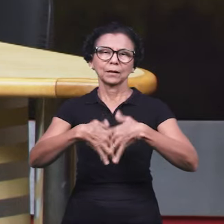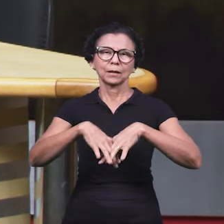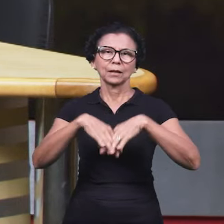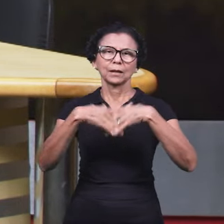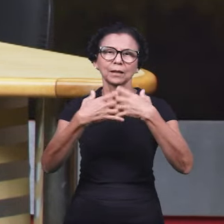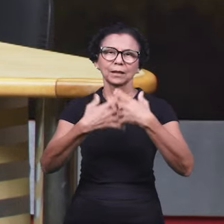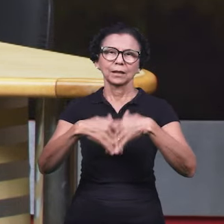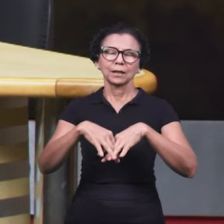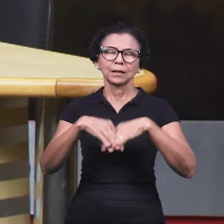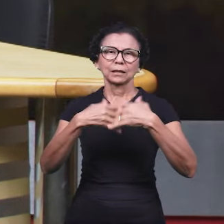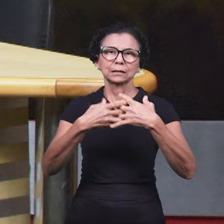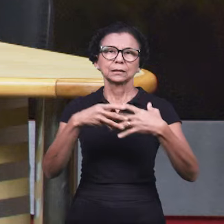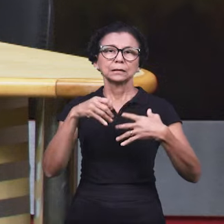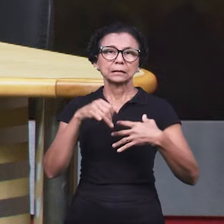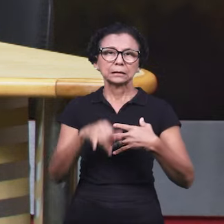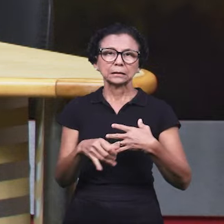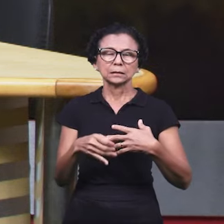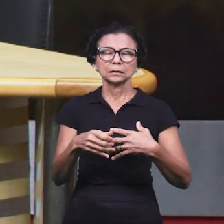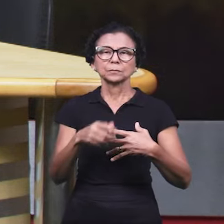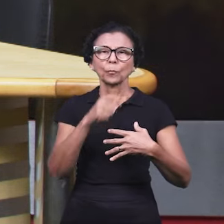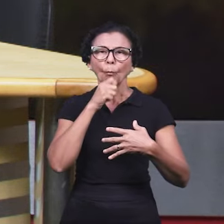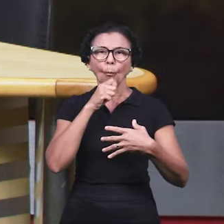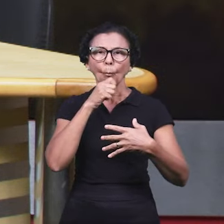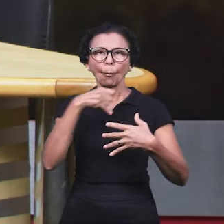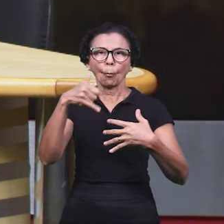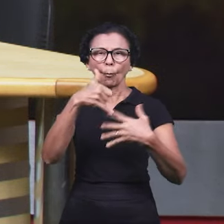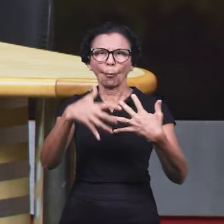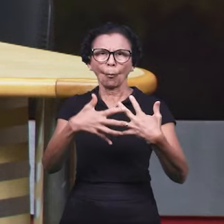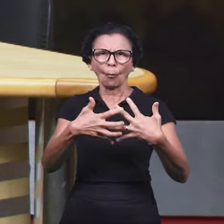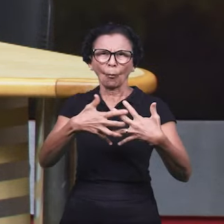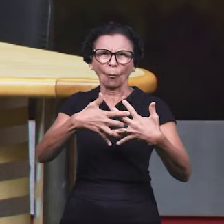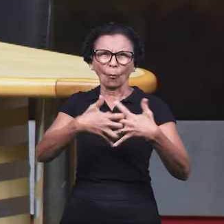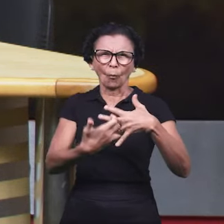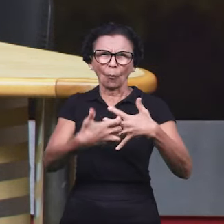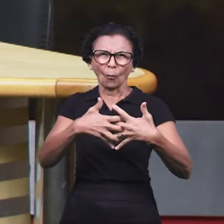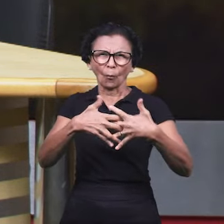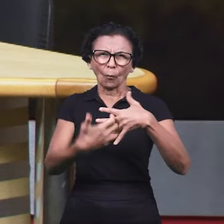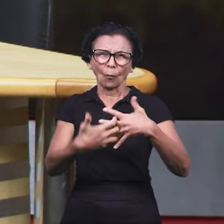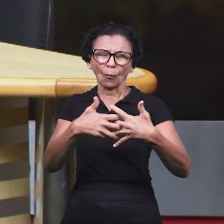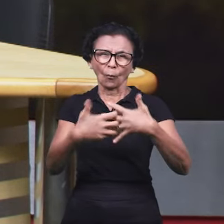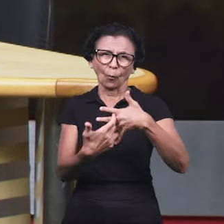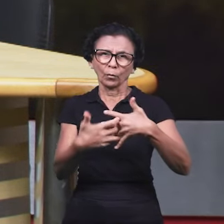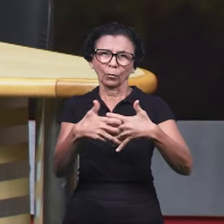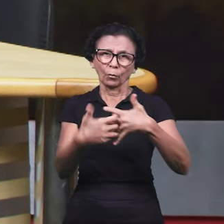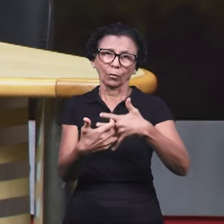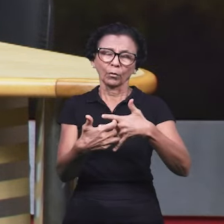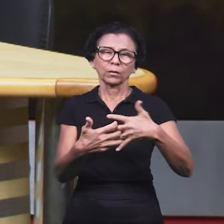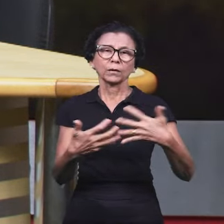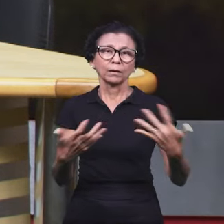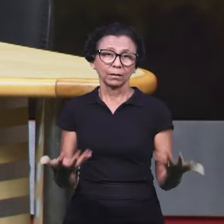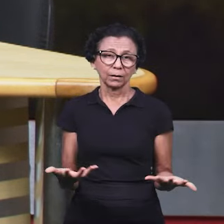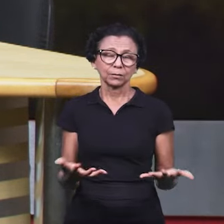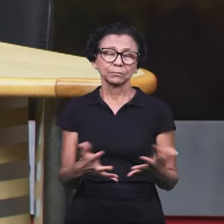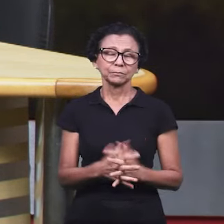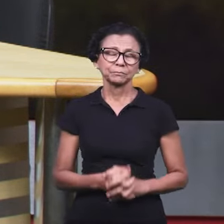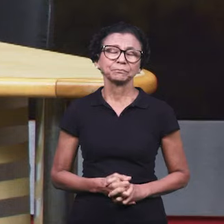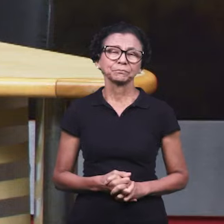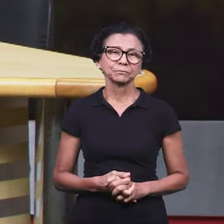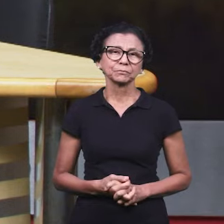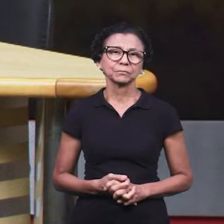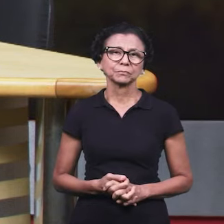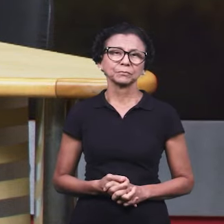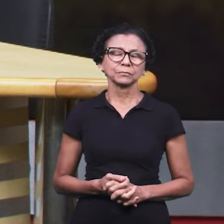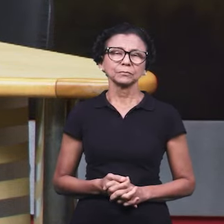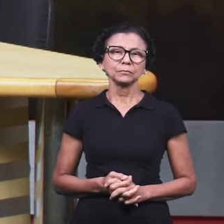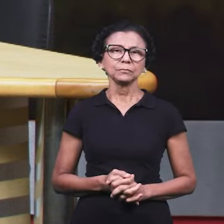é é a bênção do Espírito Santo no lar isso é um isso é um terreno é uma verdade que nós recebemos do Senhor Jesus na